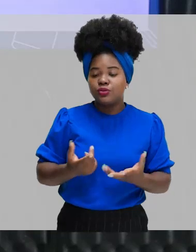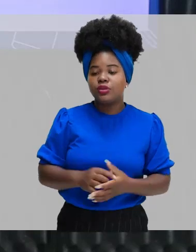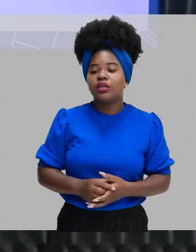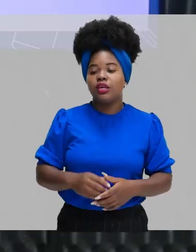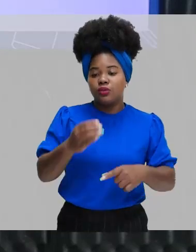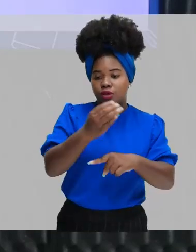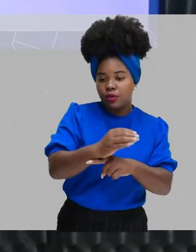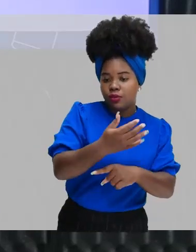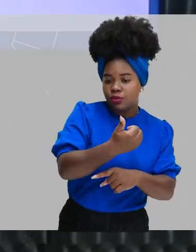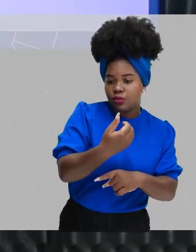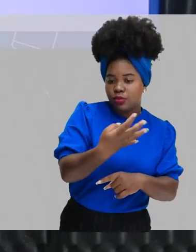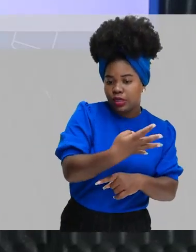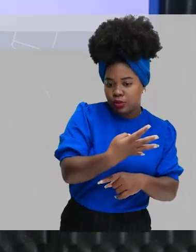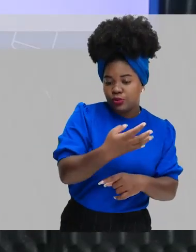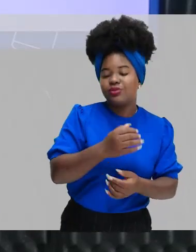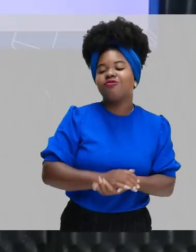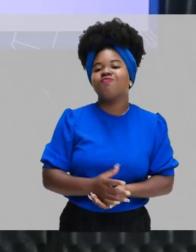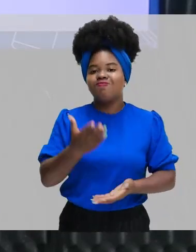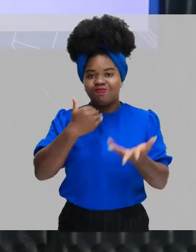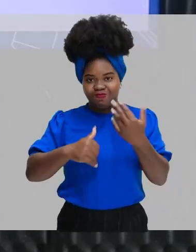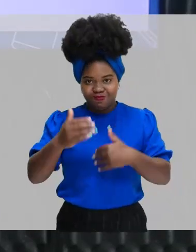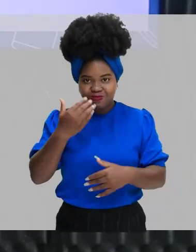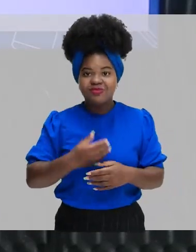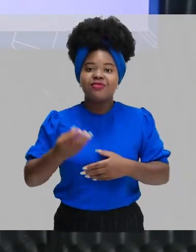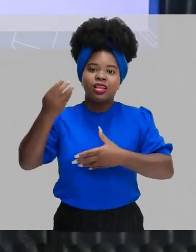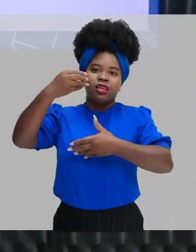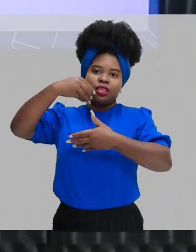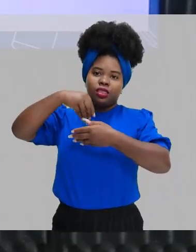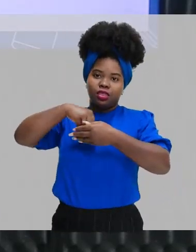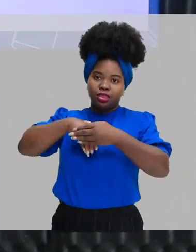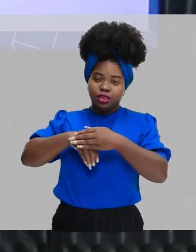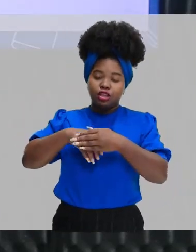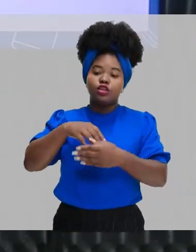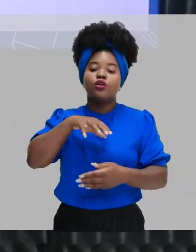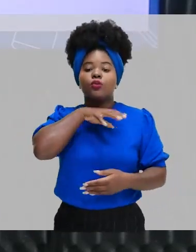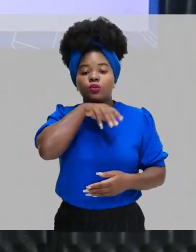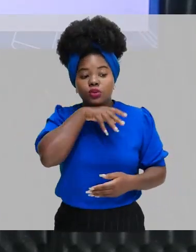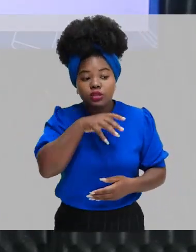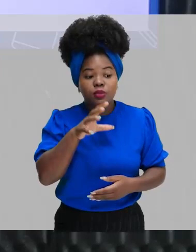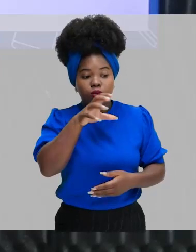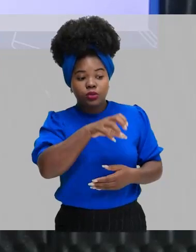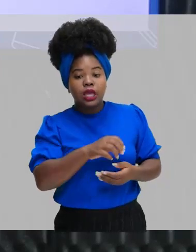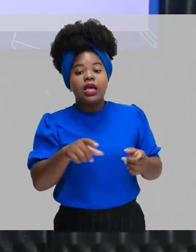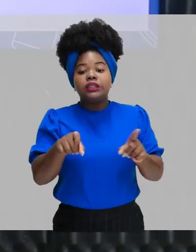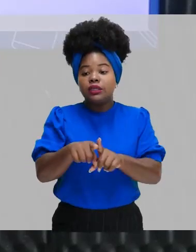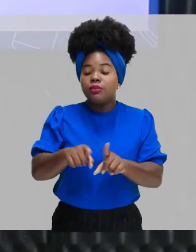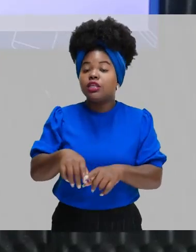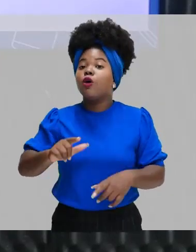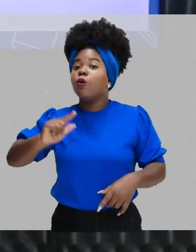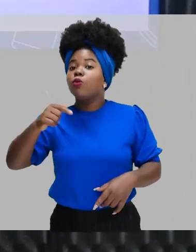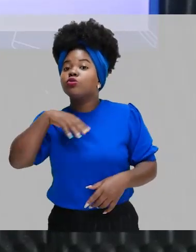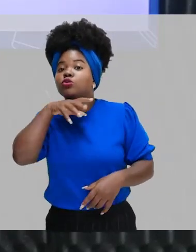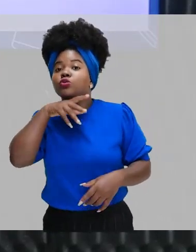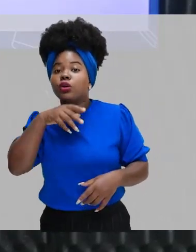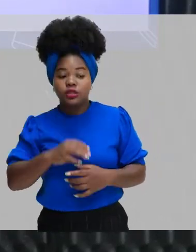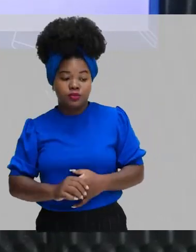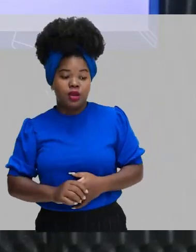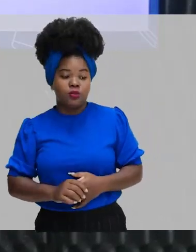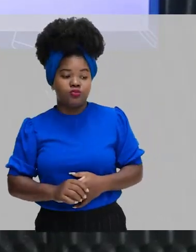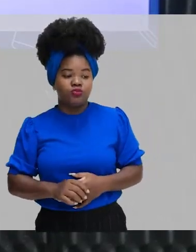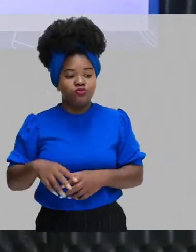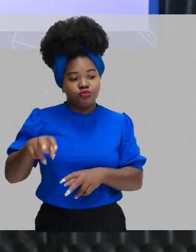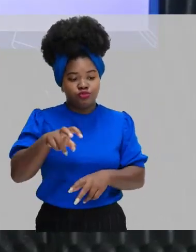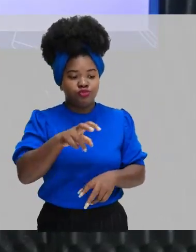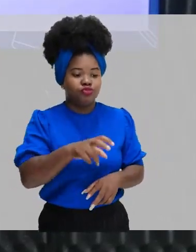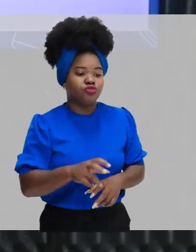carbonos vai ser o carbono 14 e aí vem um animal carnívoro ou vem um ser humano se alimentar desse herbívoro ou ser